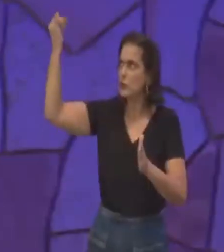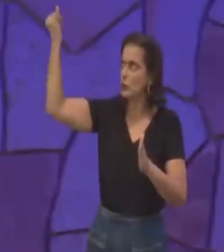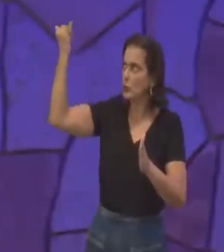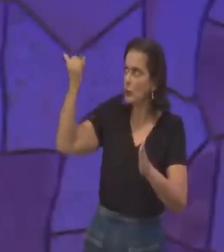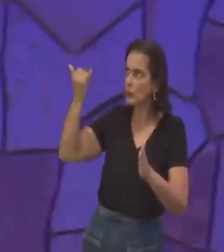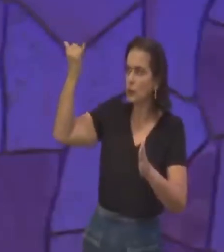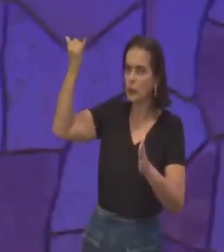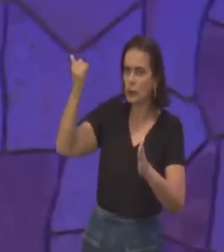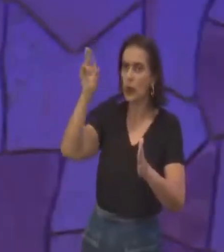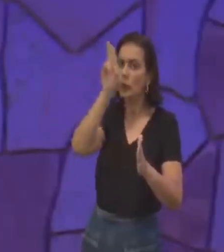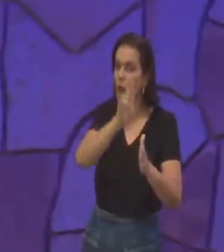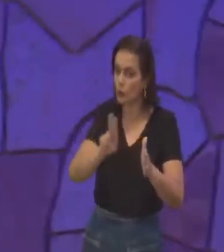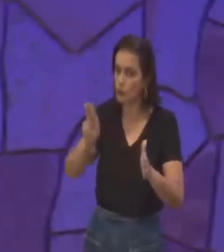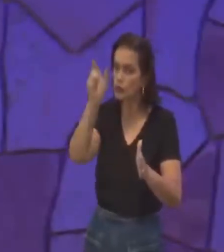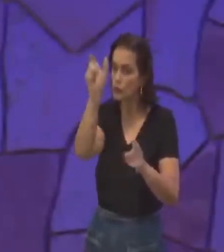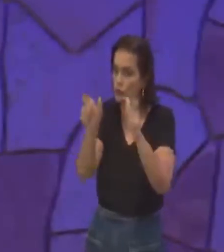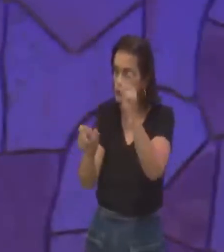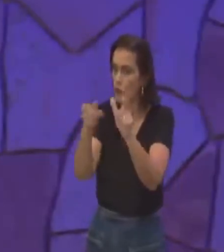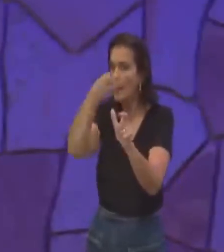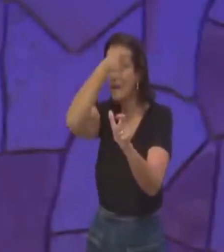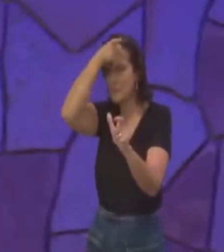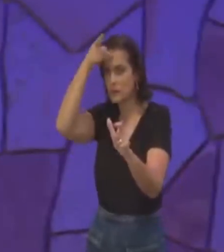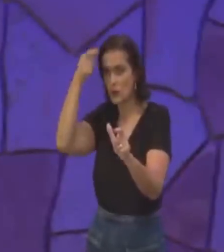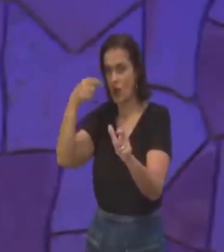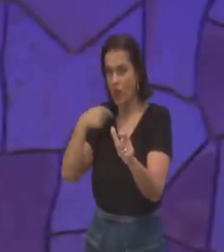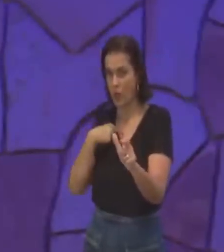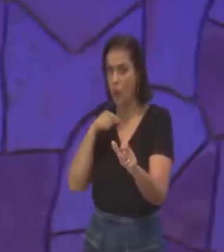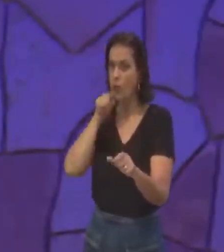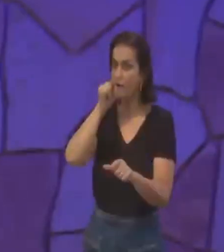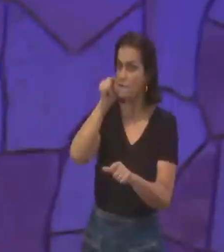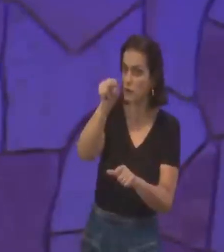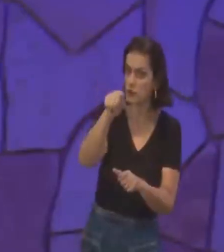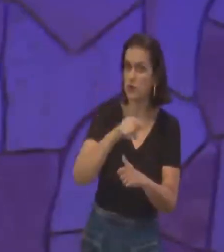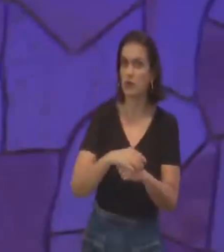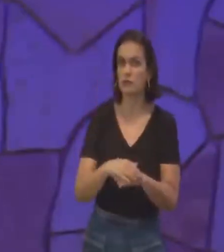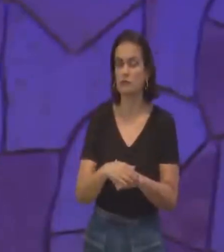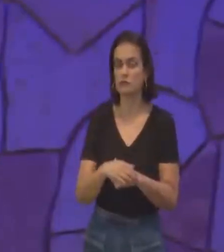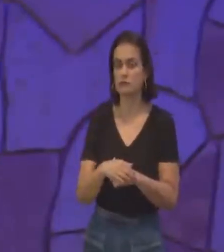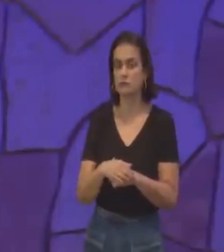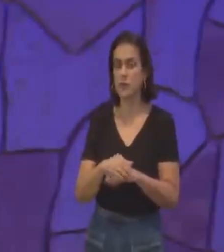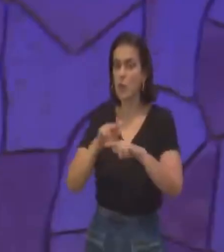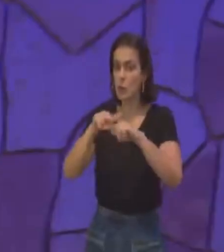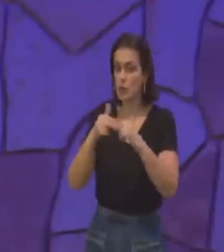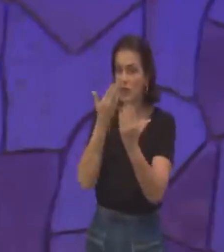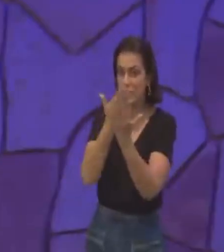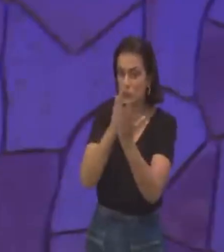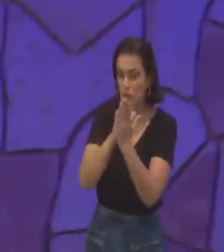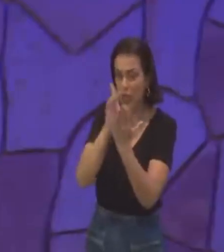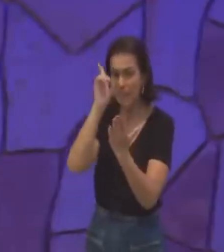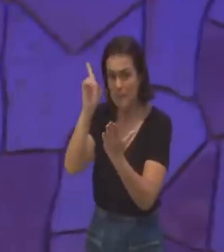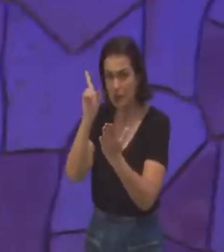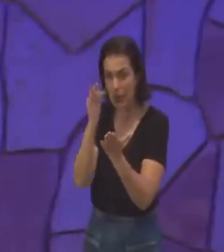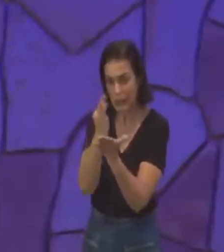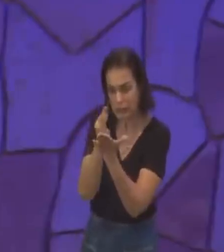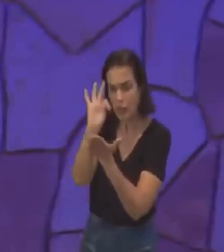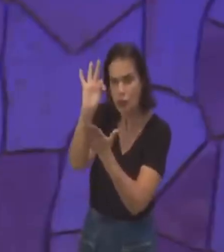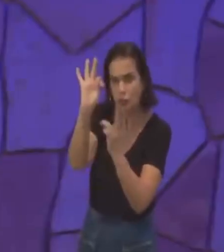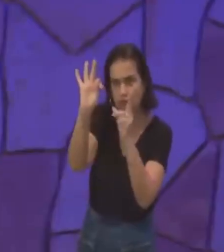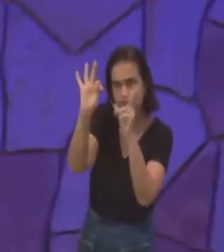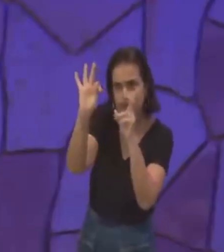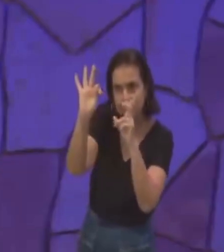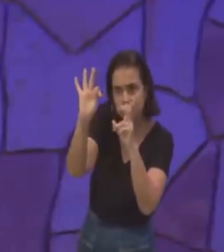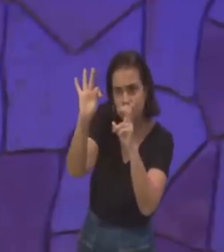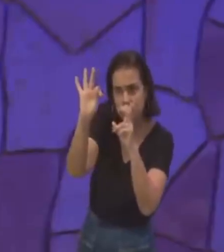das pessoas. Como nós, como eu e como você. Então, estudar a educação teológica parte